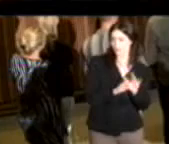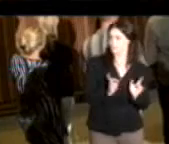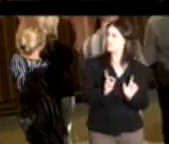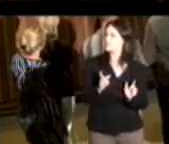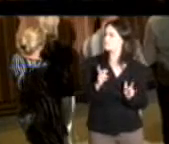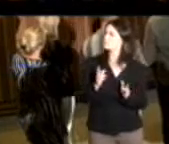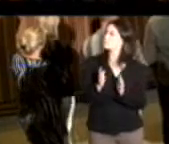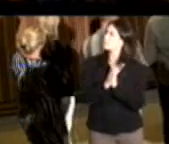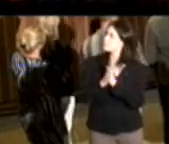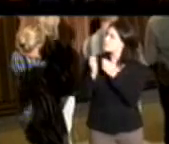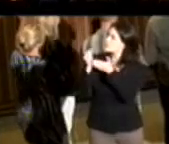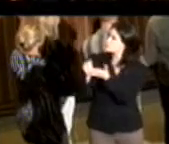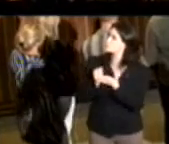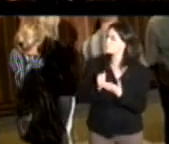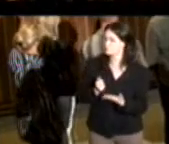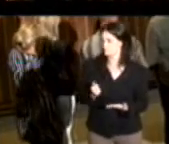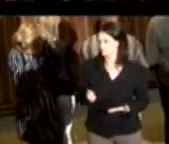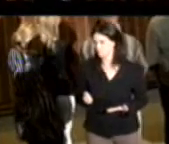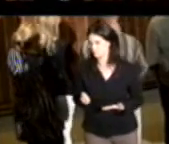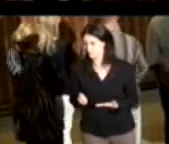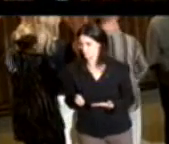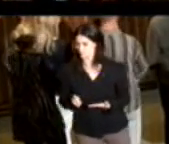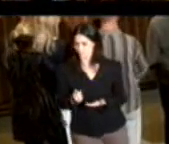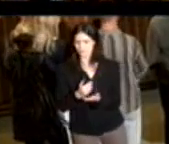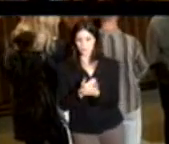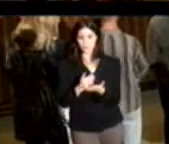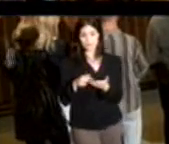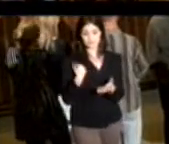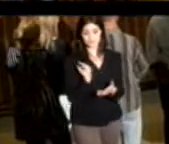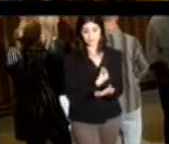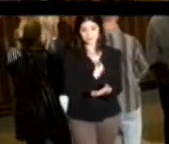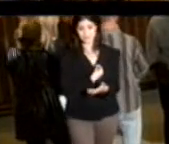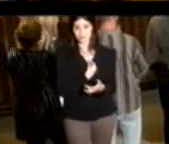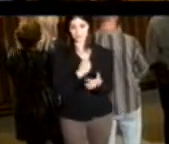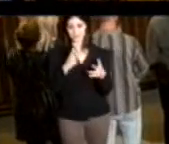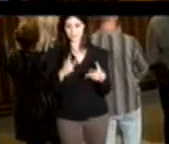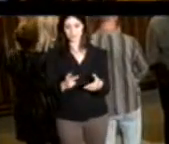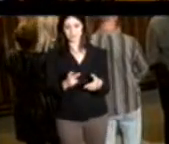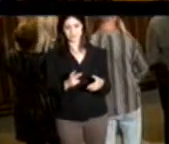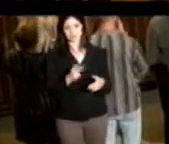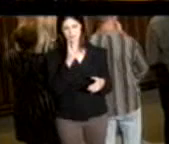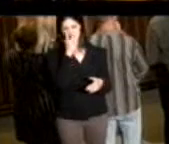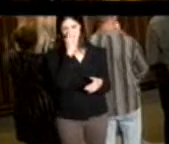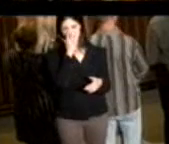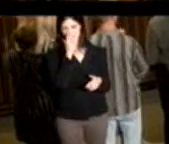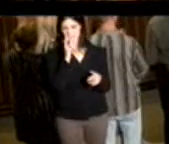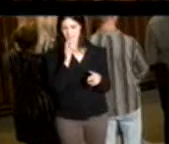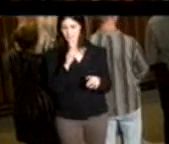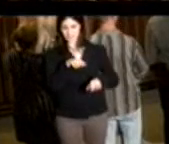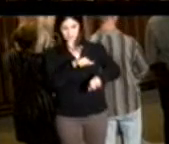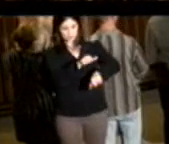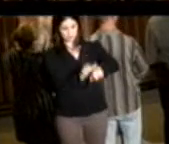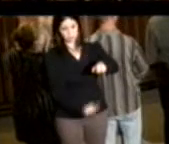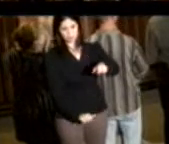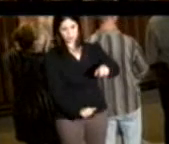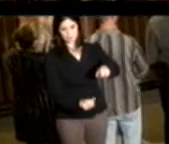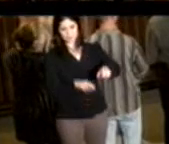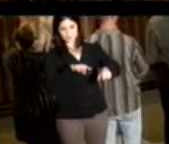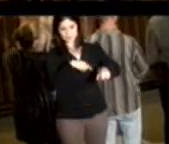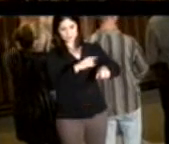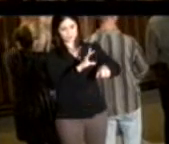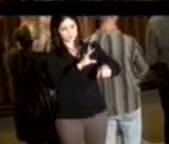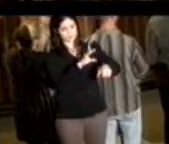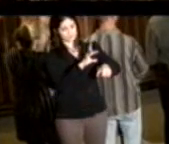A gente vai olhar para elas, sabe que elas estão ali, mas não sangra mais, não dói mais, e